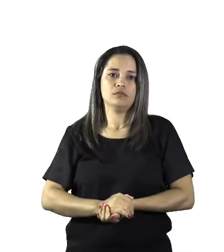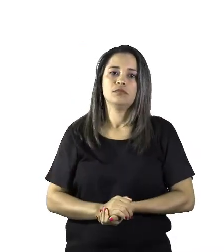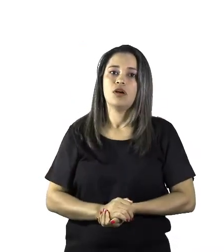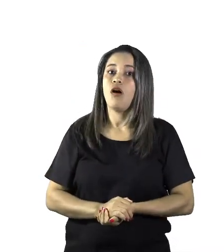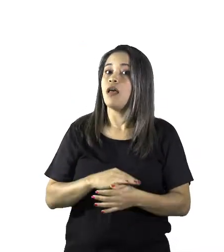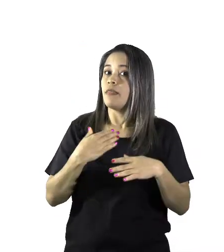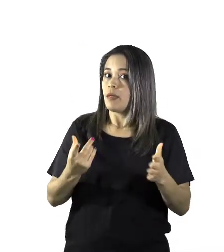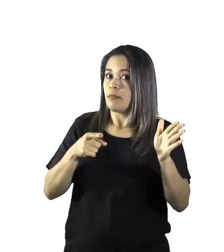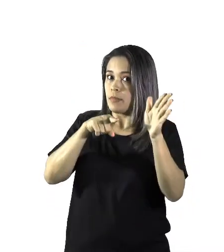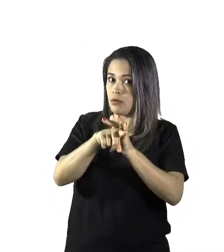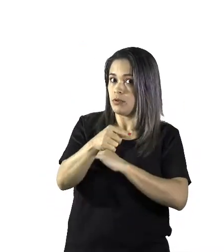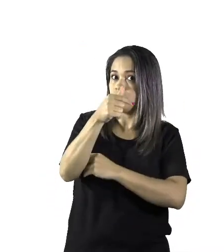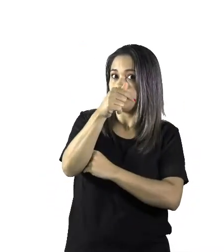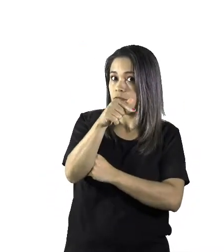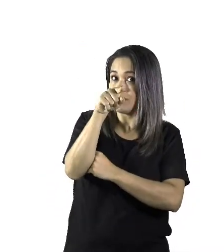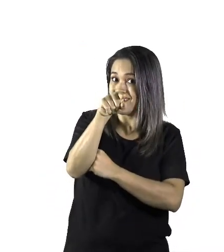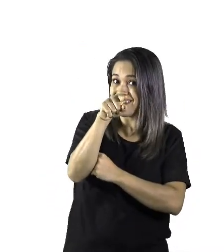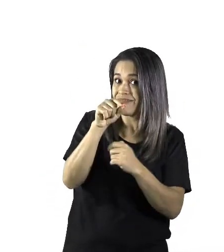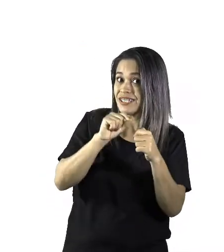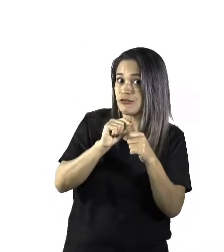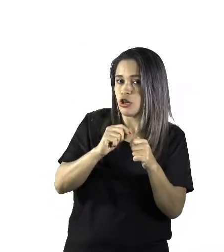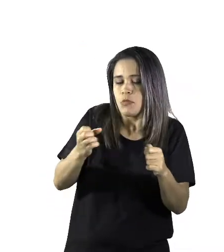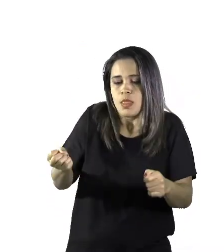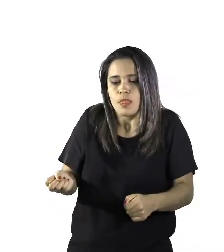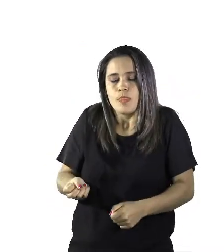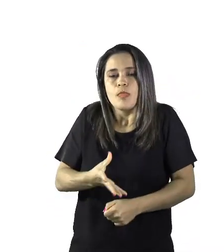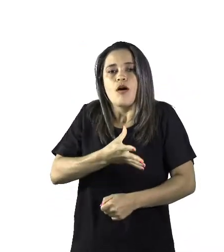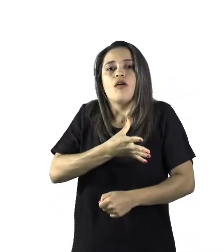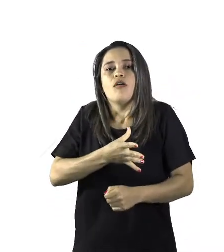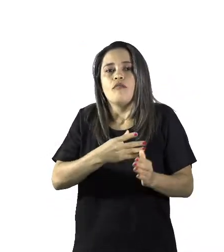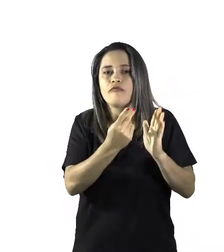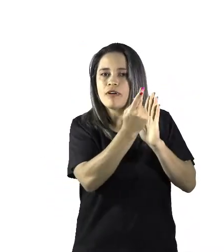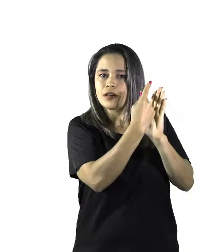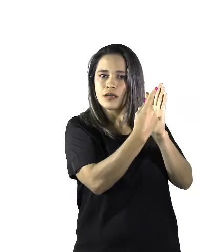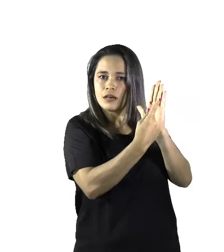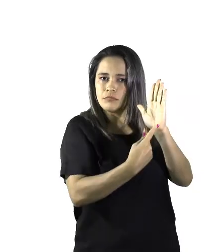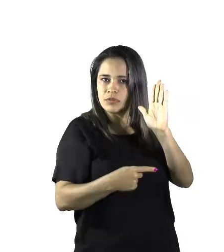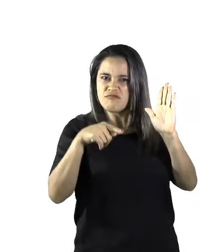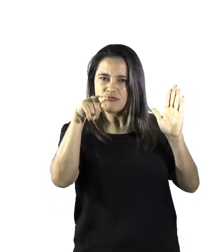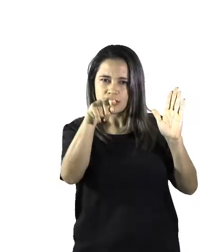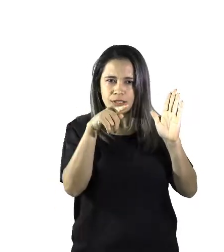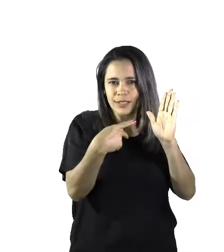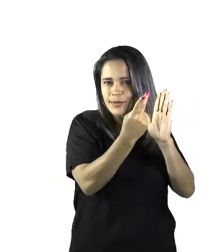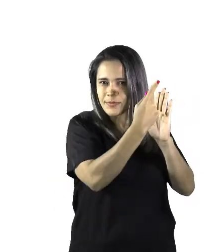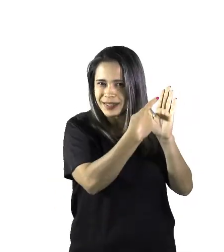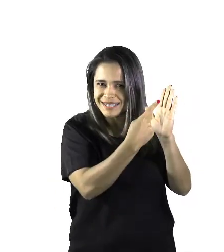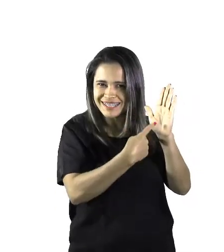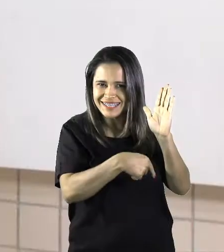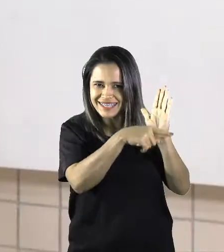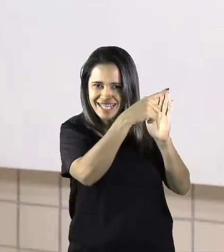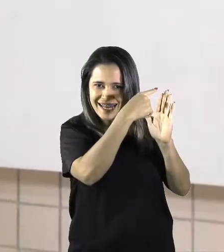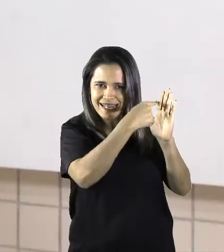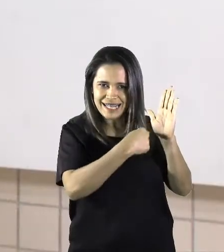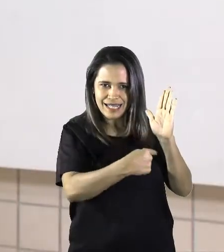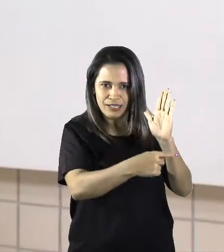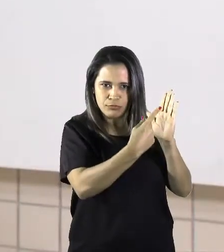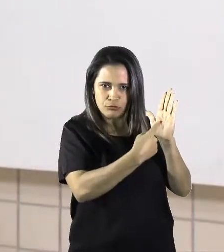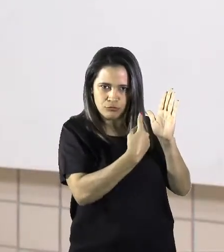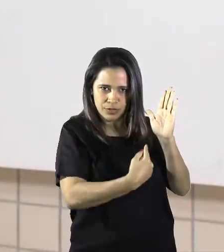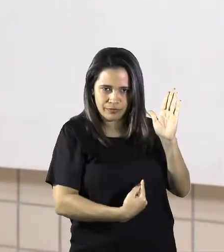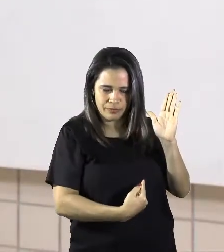fazer? Você vai fazer uma nova capa desse livro. Você vai desenhar a capa do livro agora. E